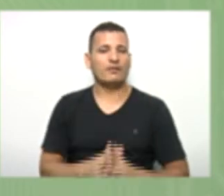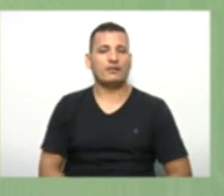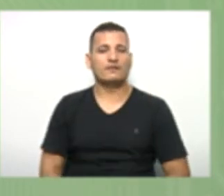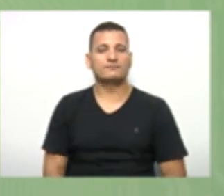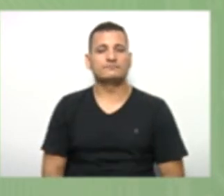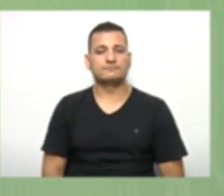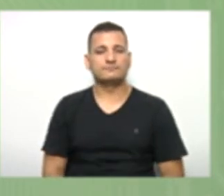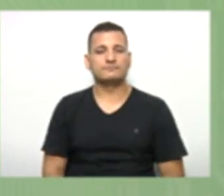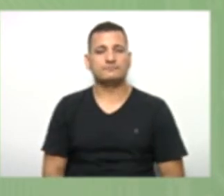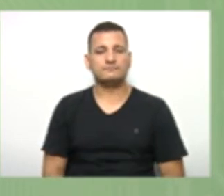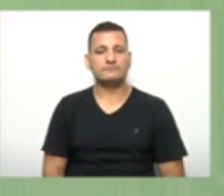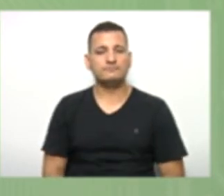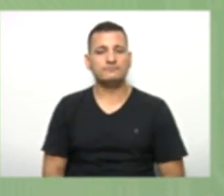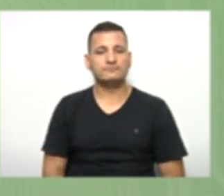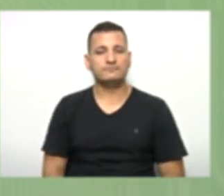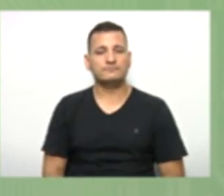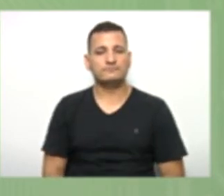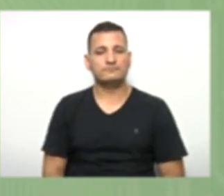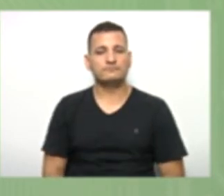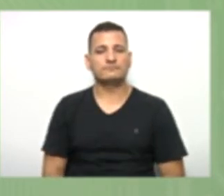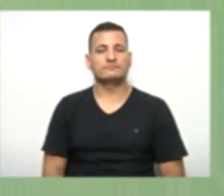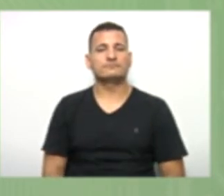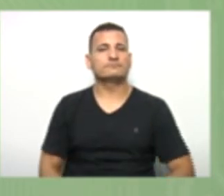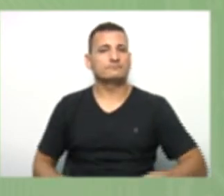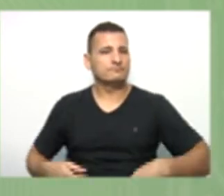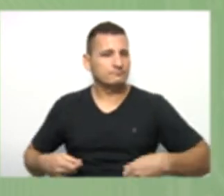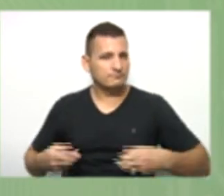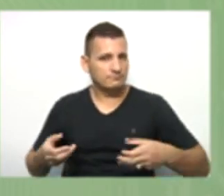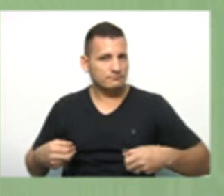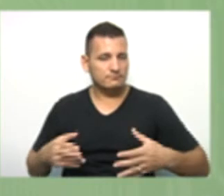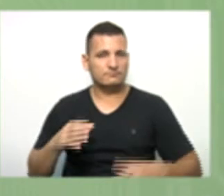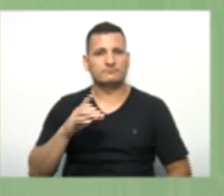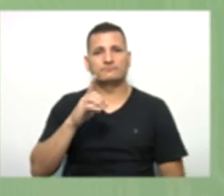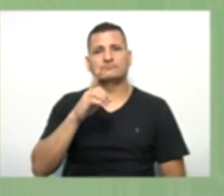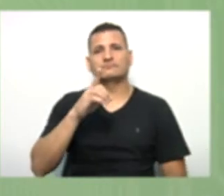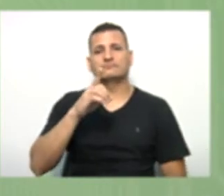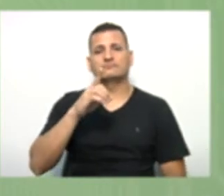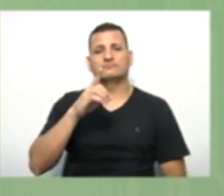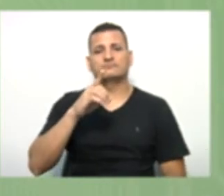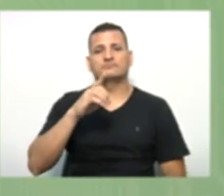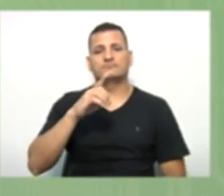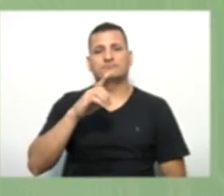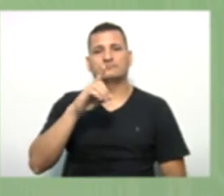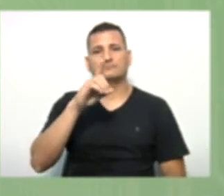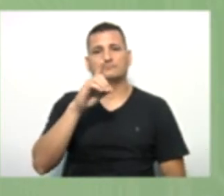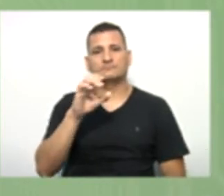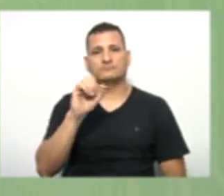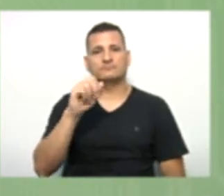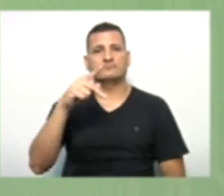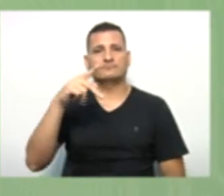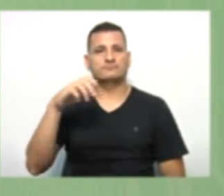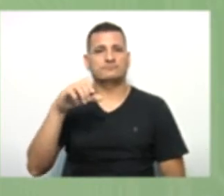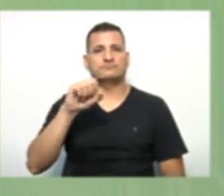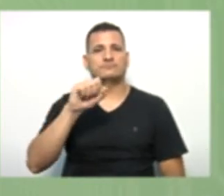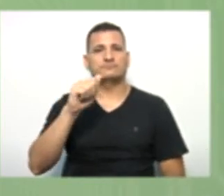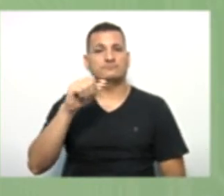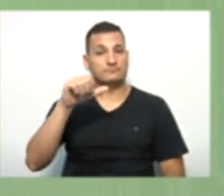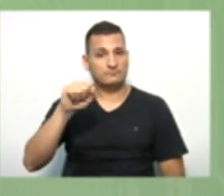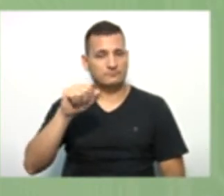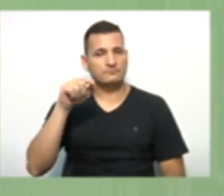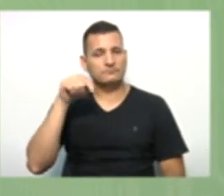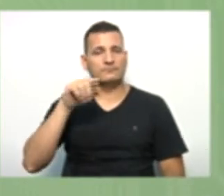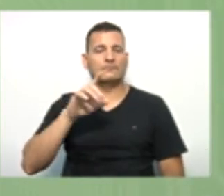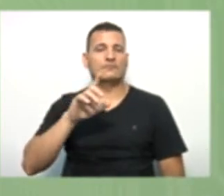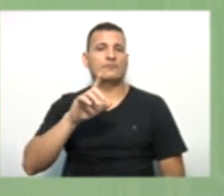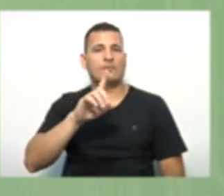resposta. E as despesas, elas vão existir somente no ato não cooperativo,